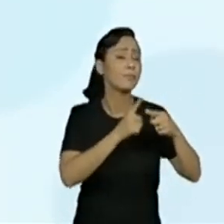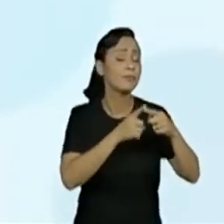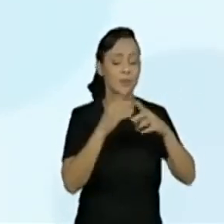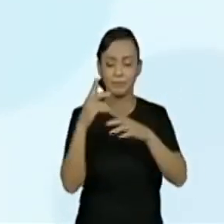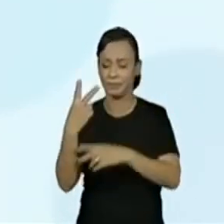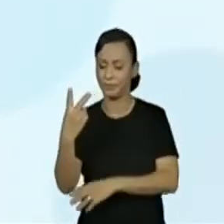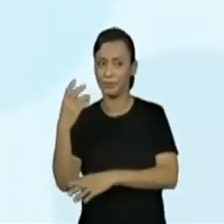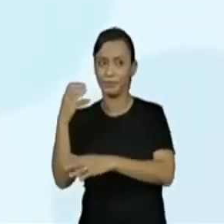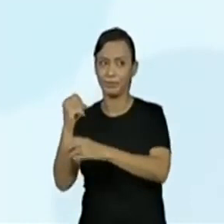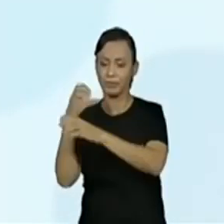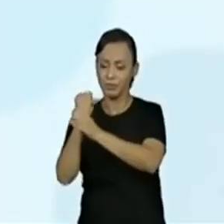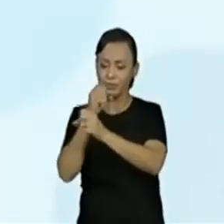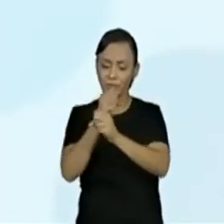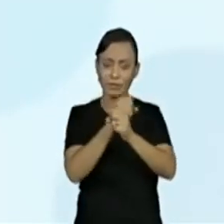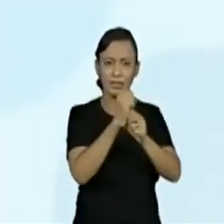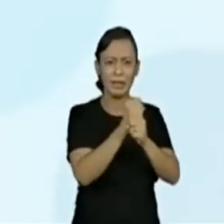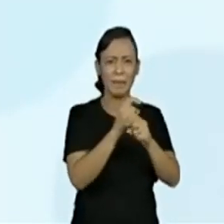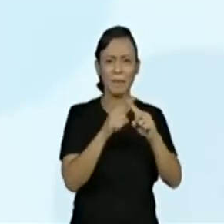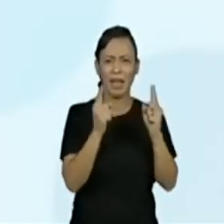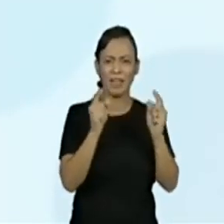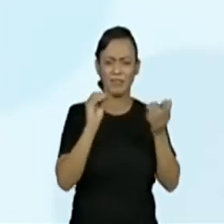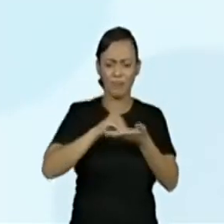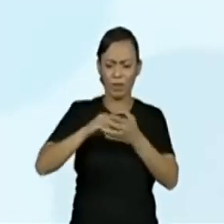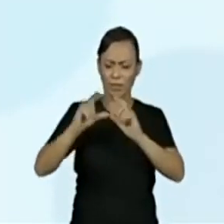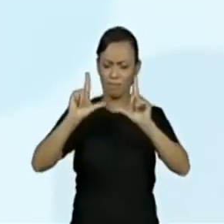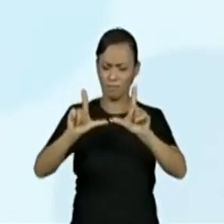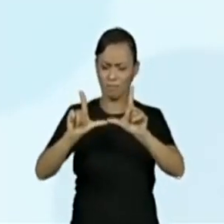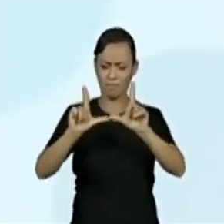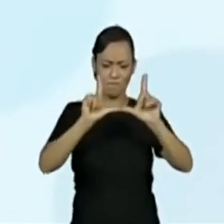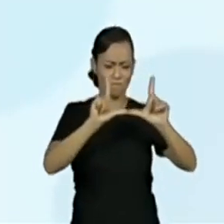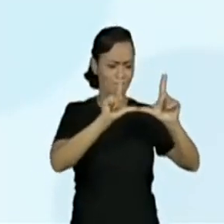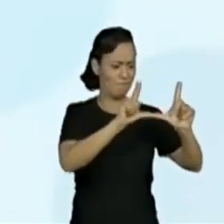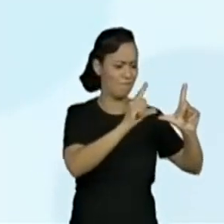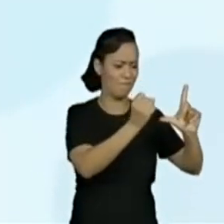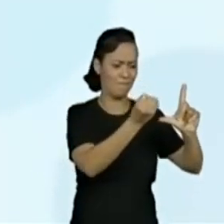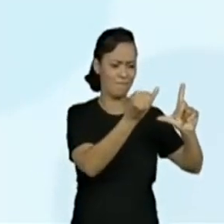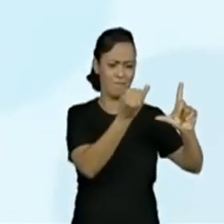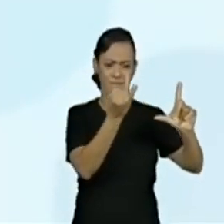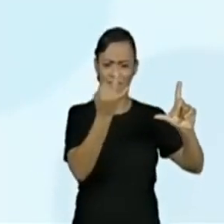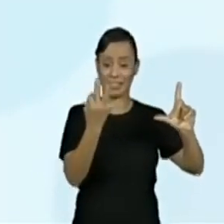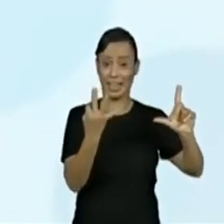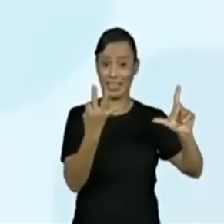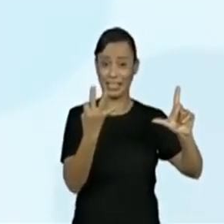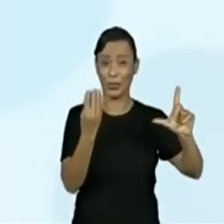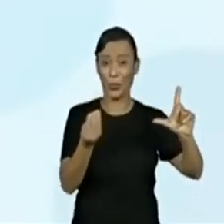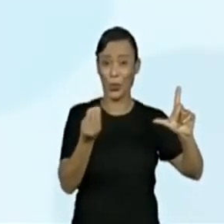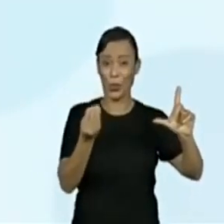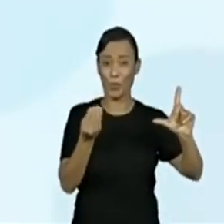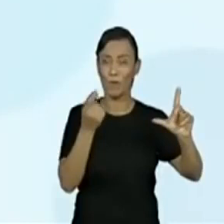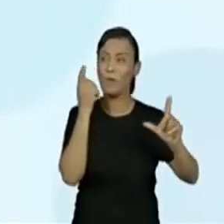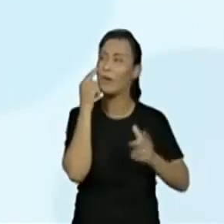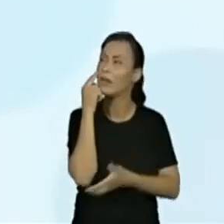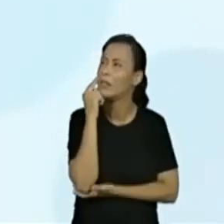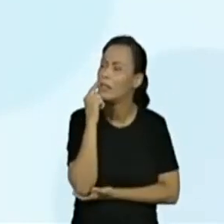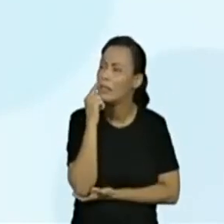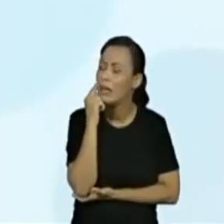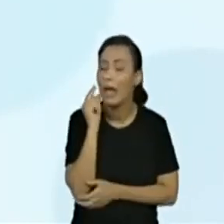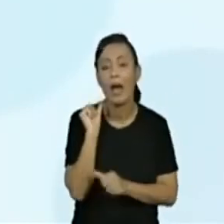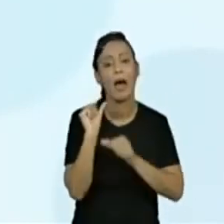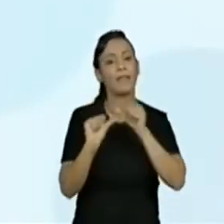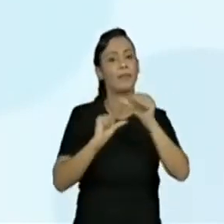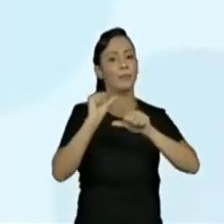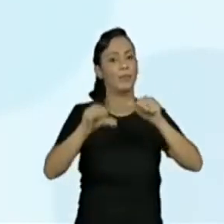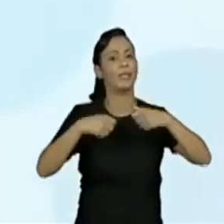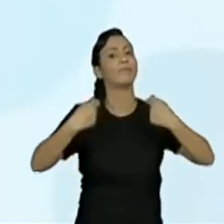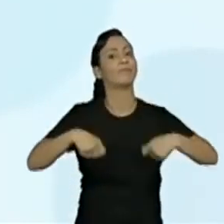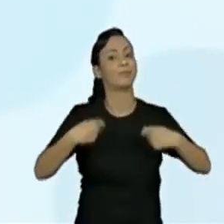contar mais 3 casas, professoras, quais seriam os próximos números, hein? Ah, 28 mais 2, eu já mudo a minha dezena. Sim. Perceba